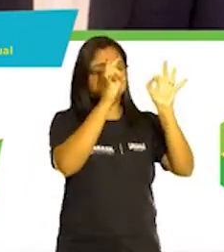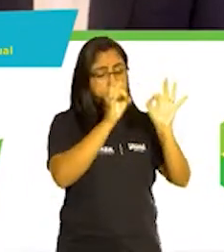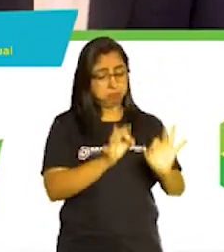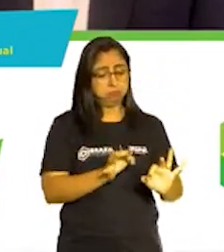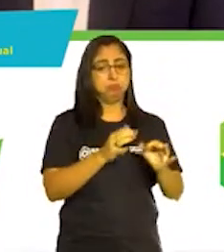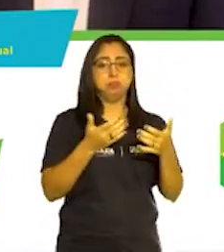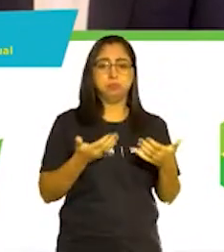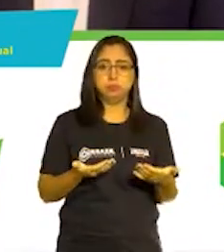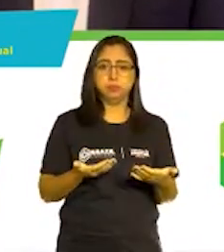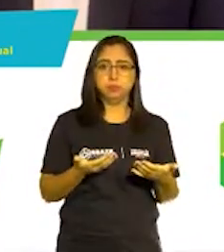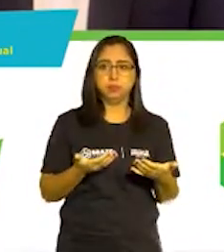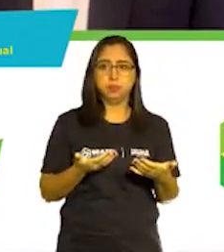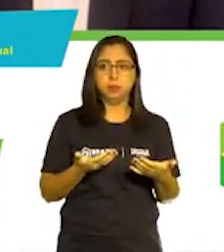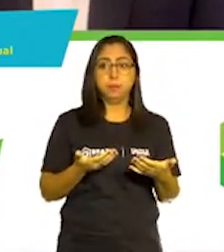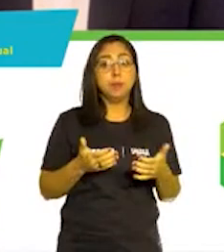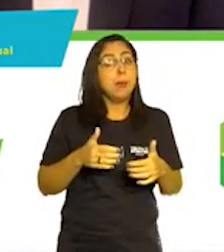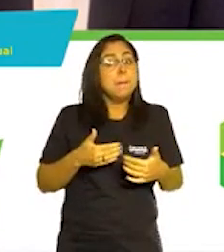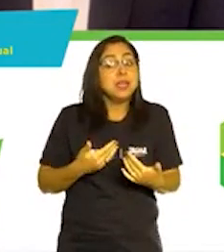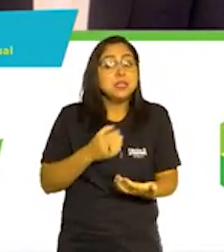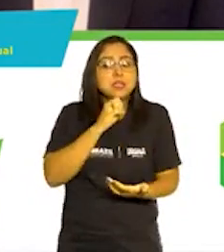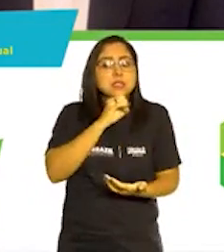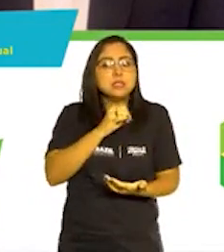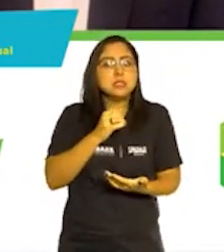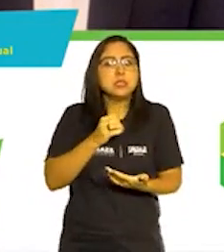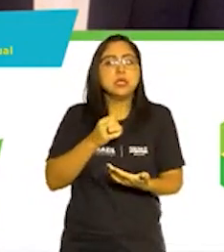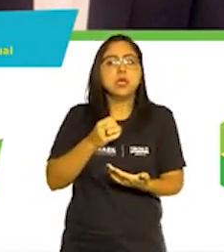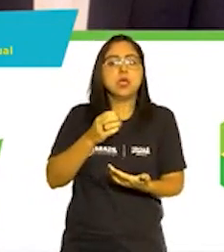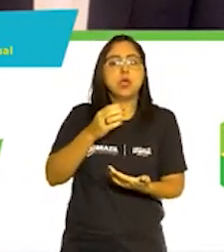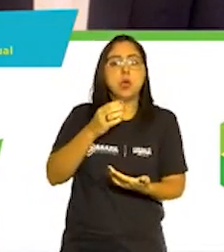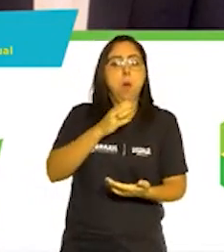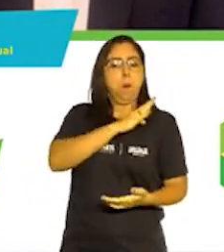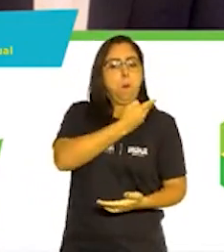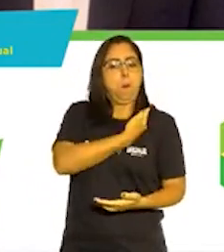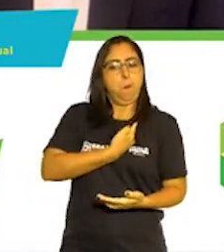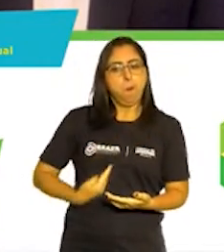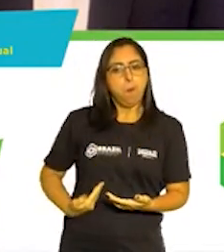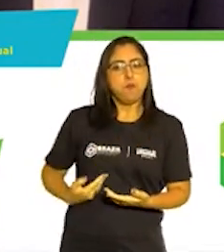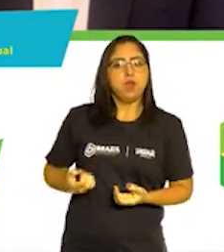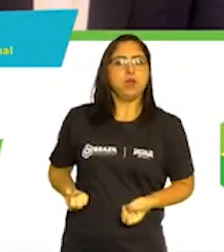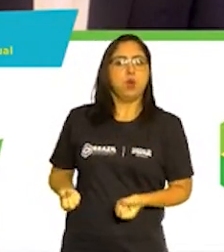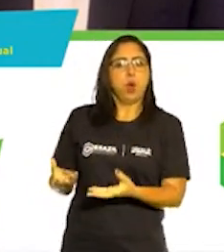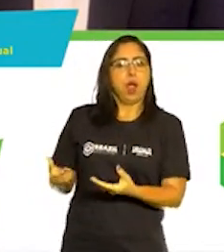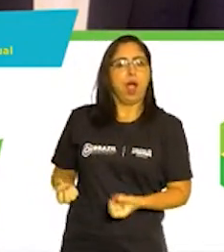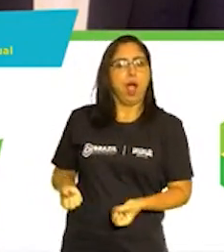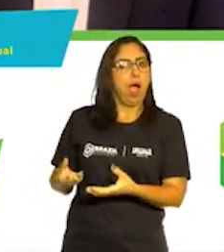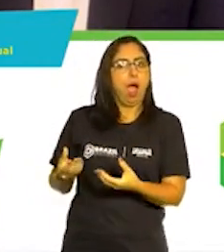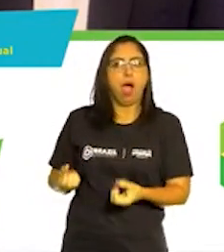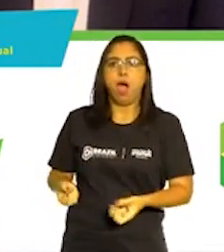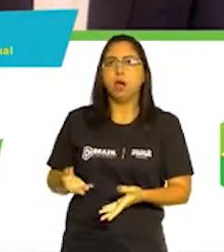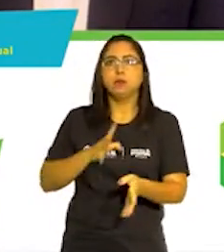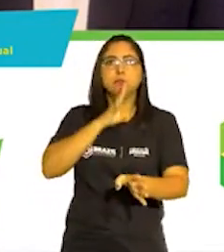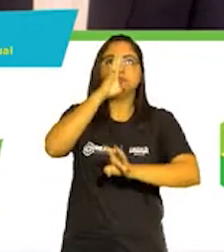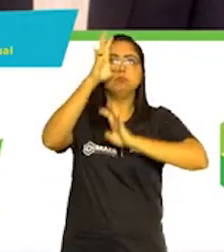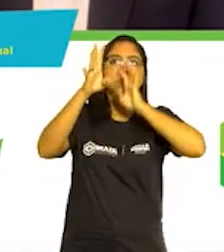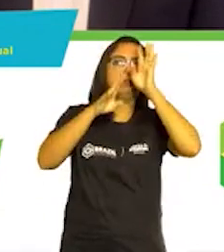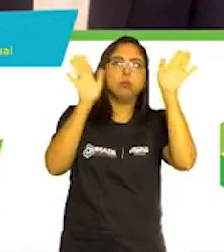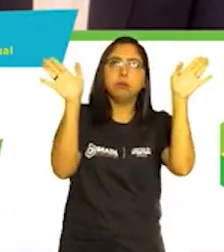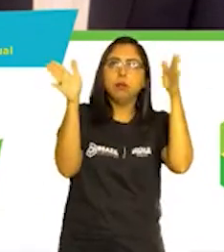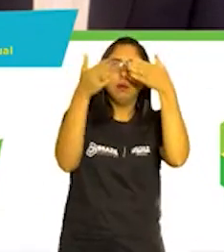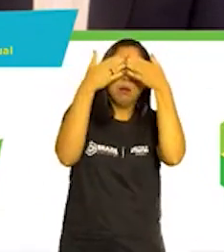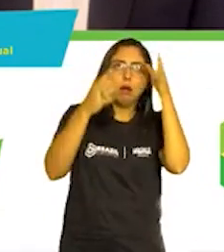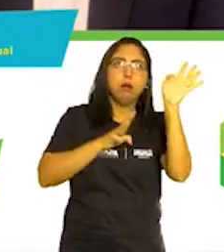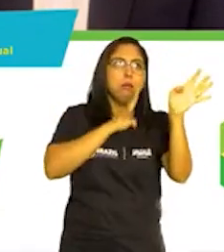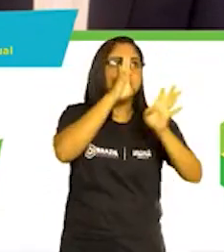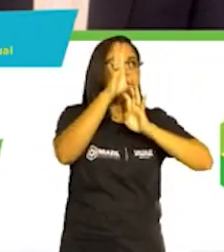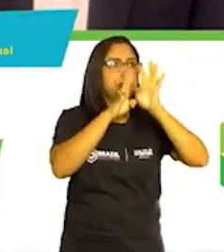com um gasto público indexado em coisas que a gente não tem a mais vaga ideia, cegamente indexado